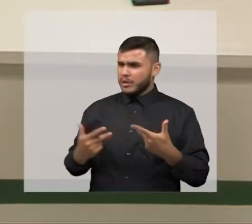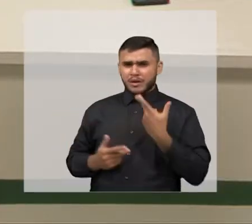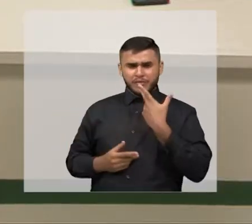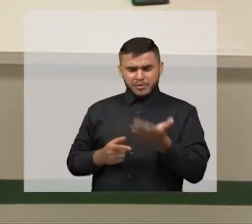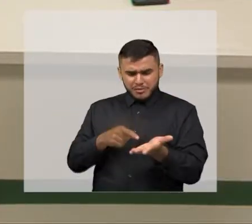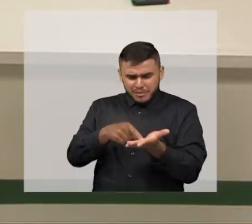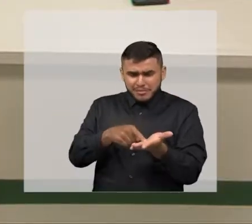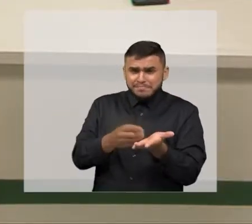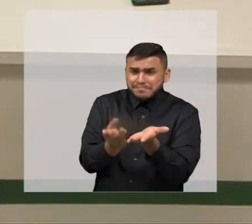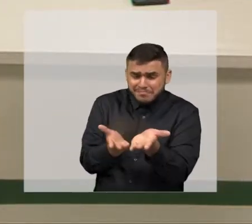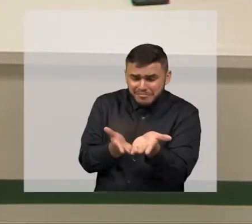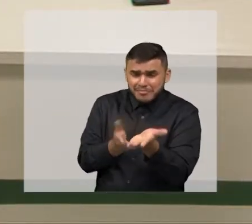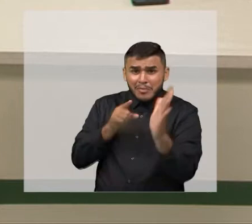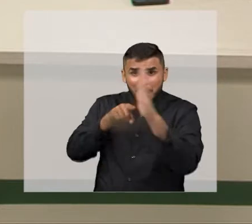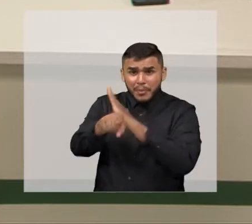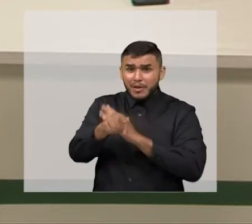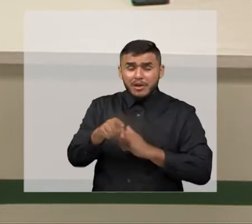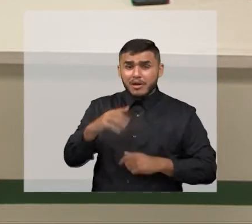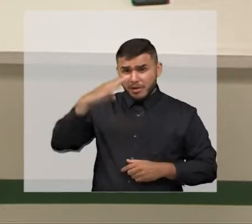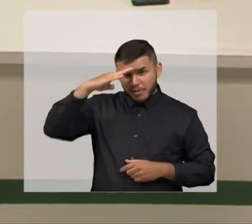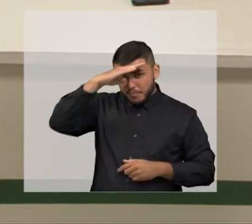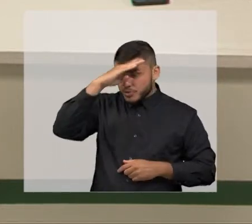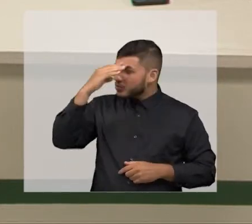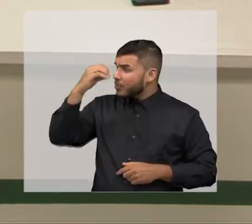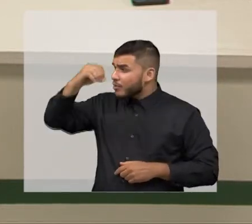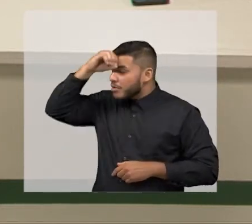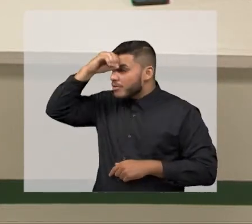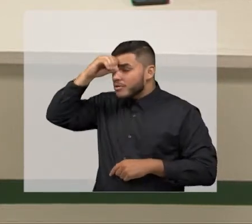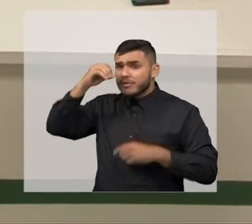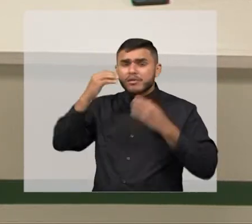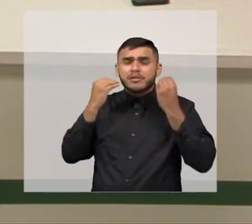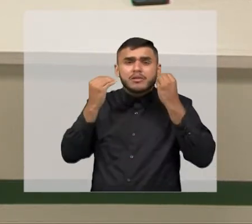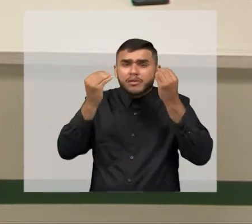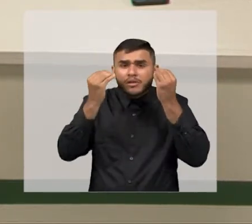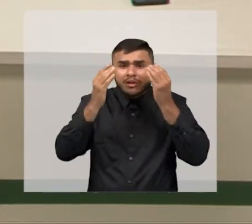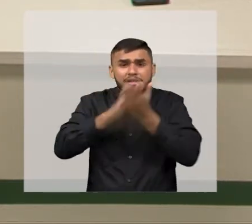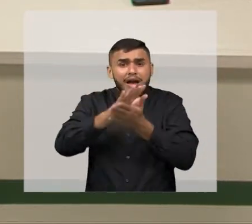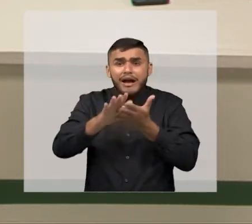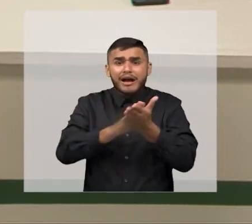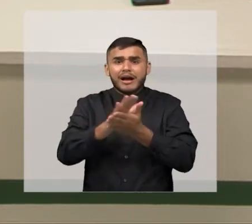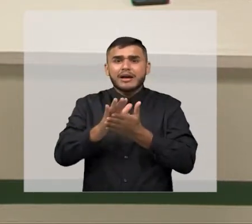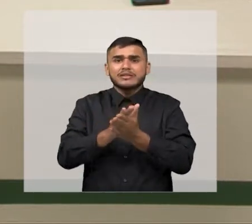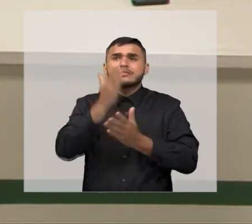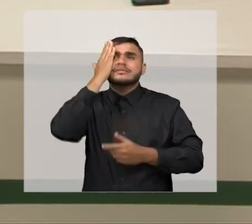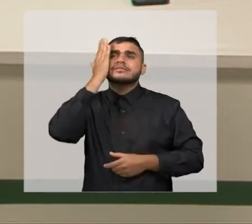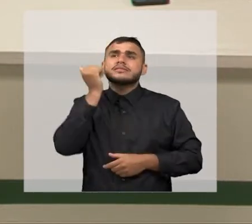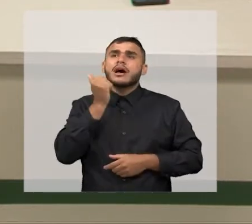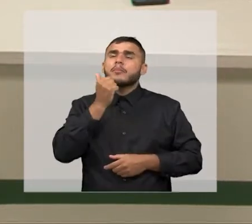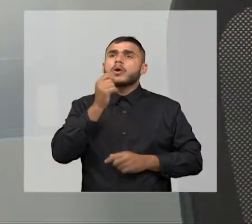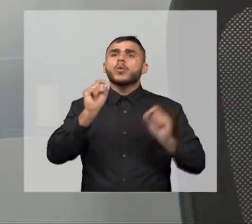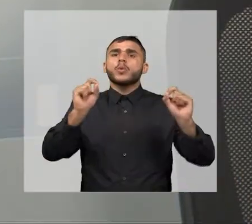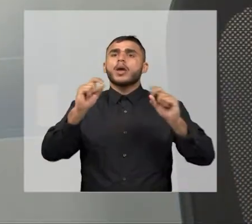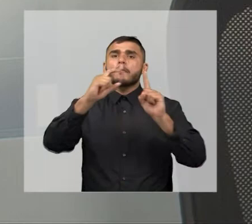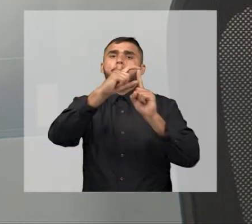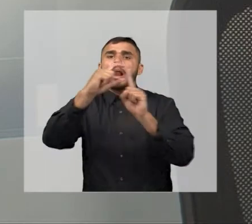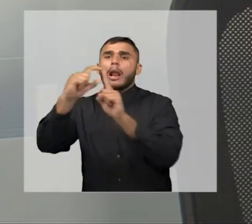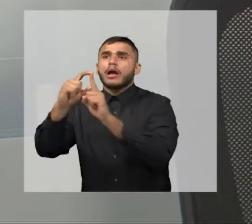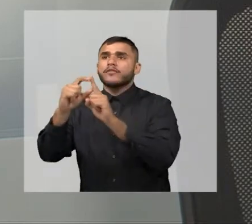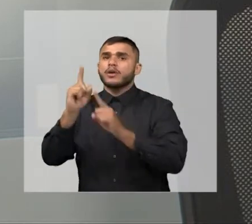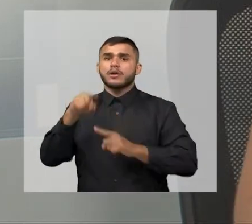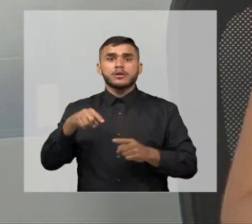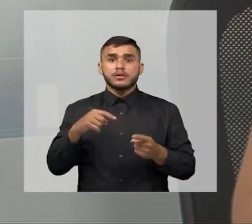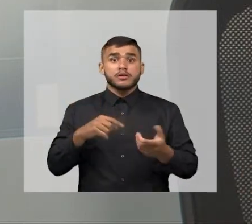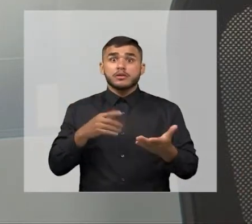A pergunta, se você for ler, mas acho que o Bolsonaro não capta isso, você não precisava entender o dialeto gay para acertar a questão na